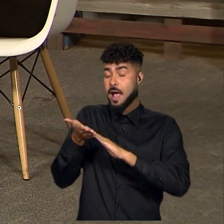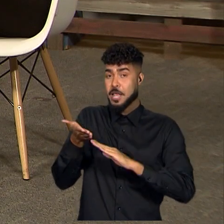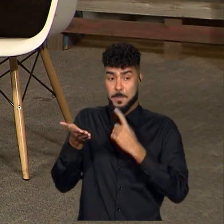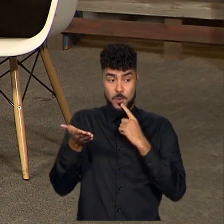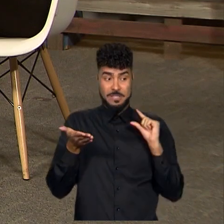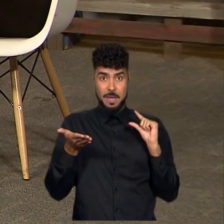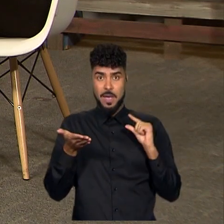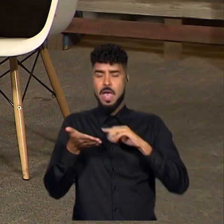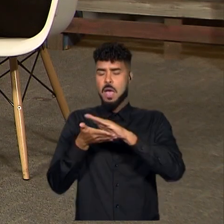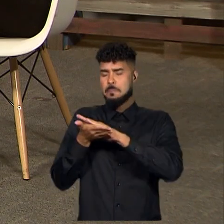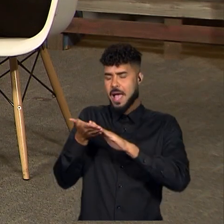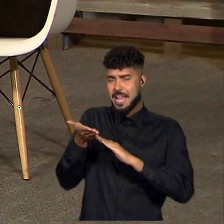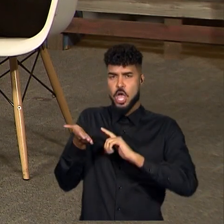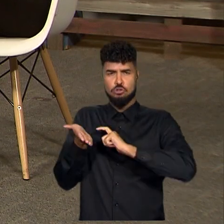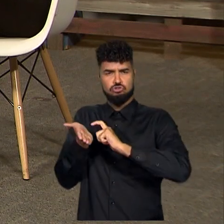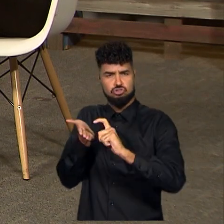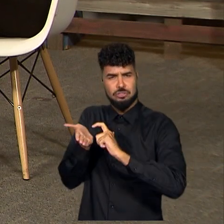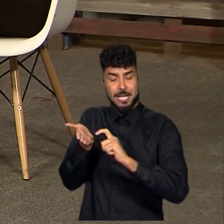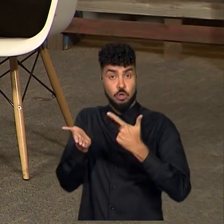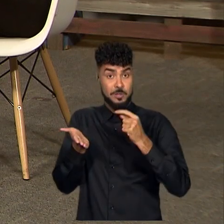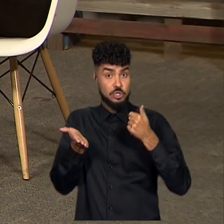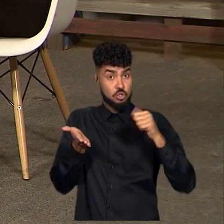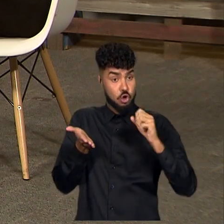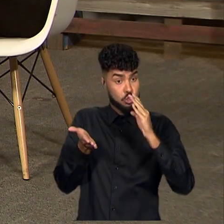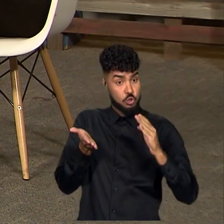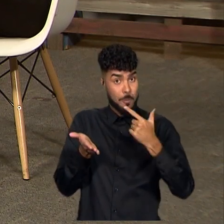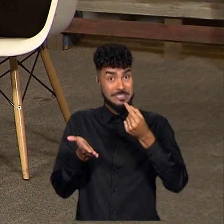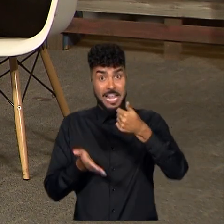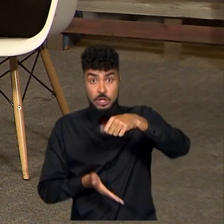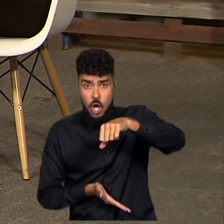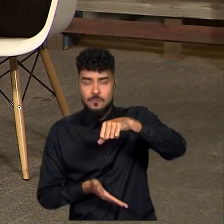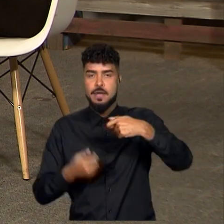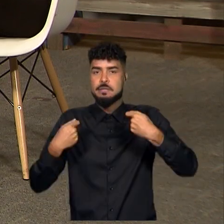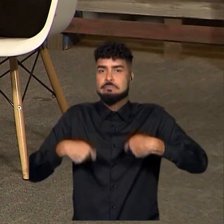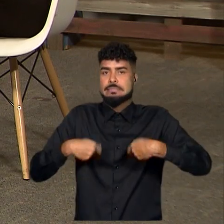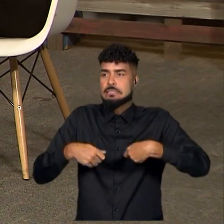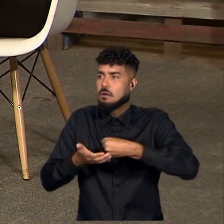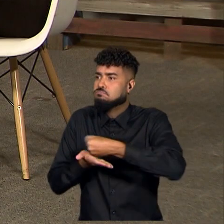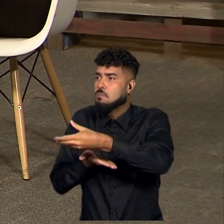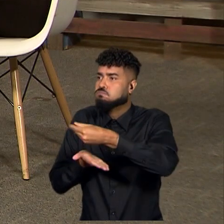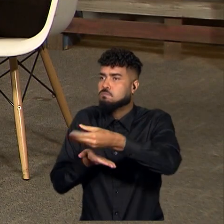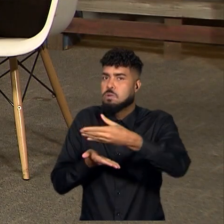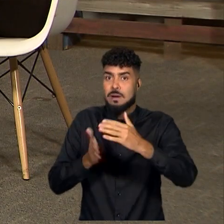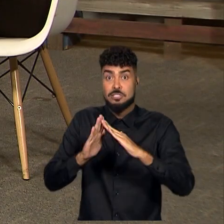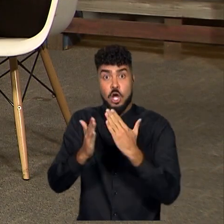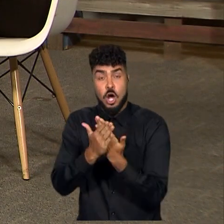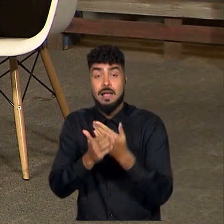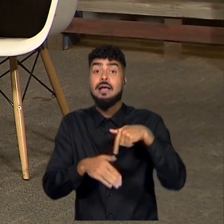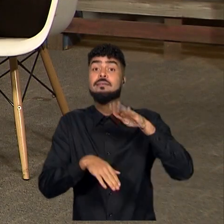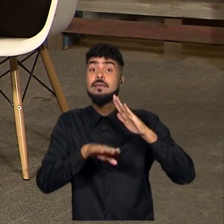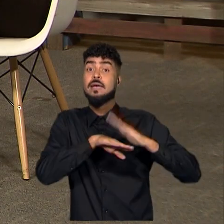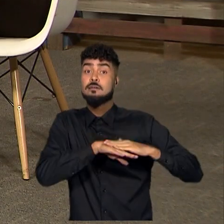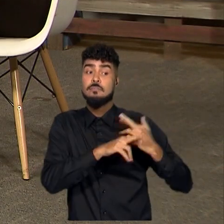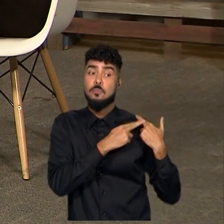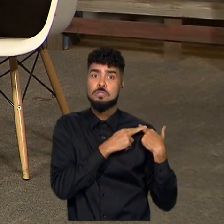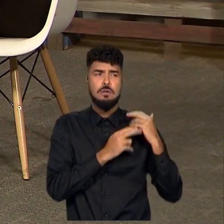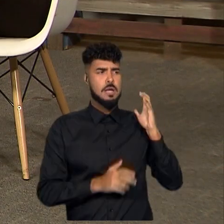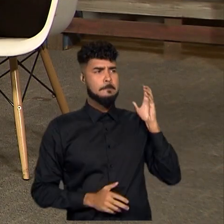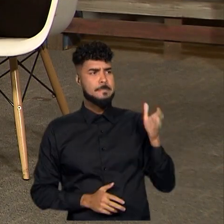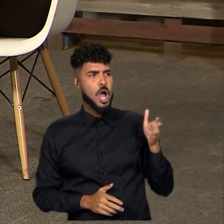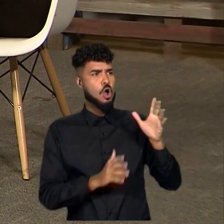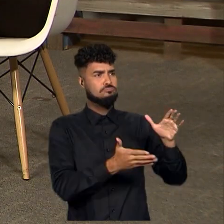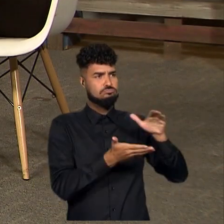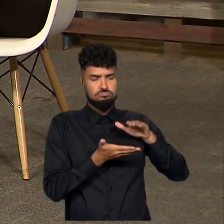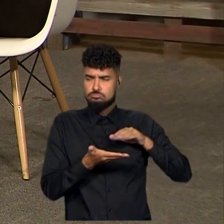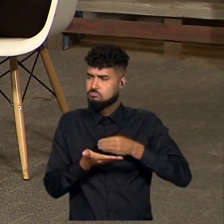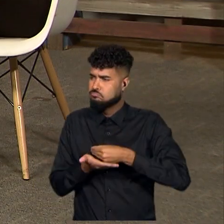Braille Tinta de 2018 para 2019, precisa ser entregue também nas escolas, né? E quem faz todo esse processo de aquisição,